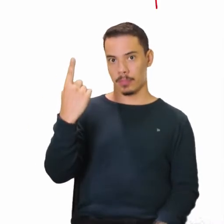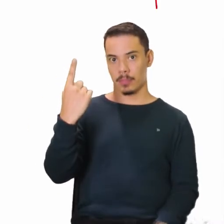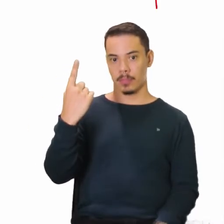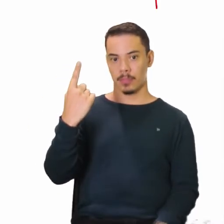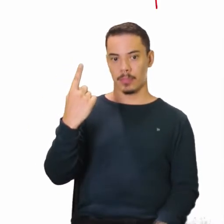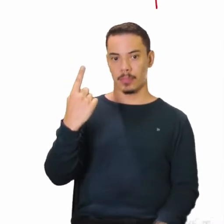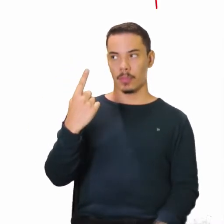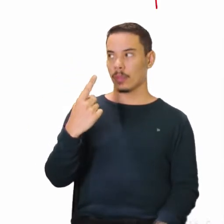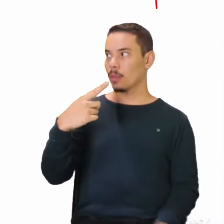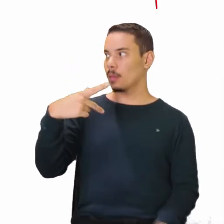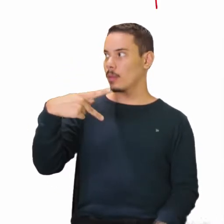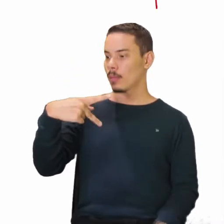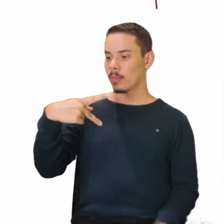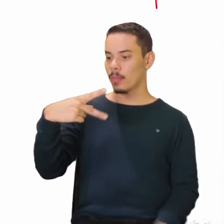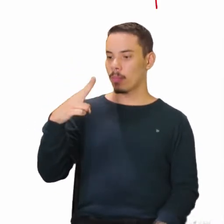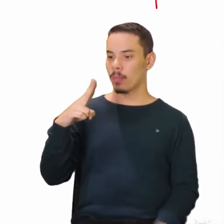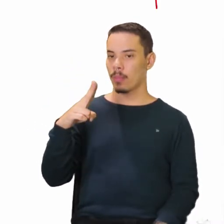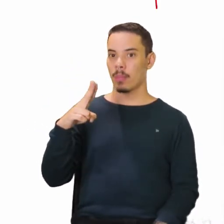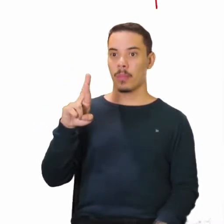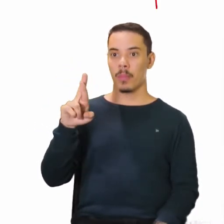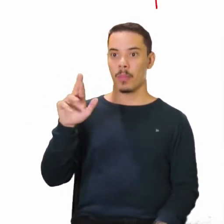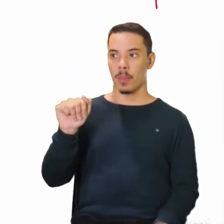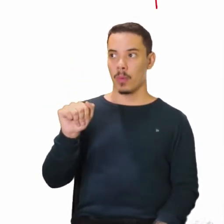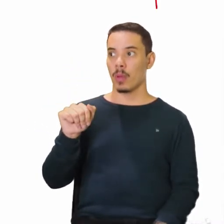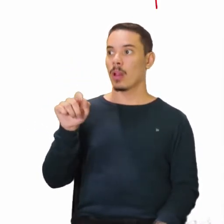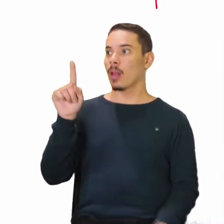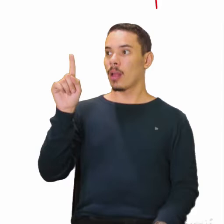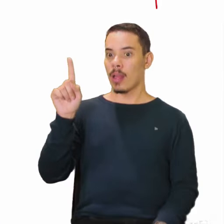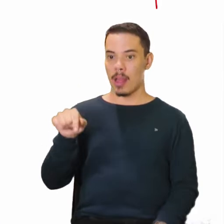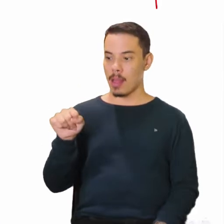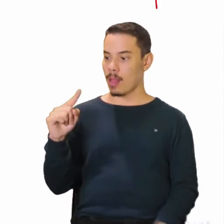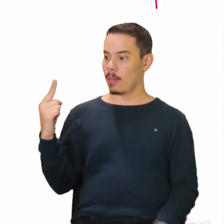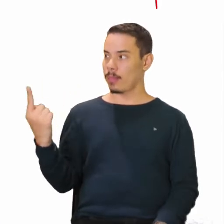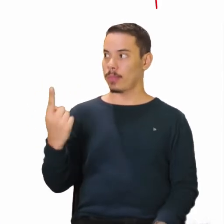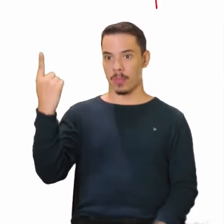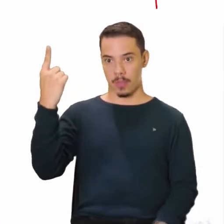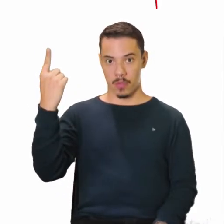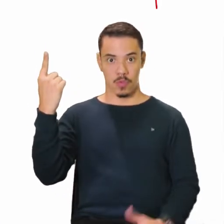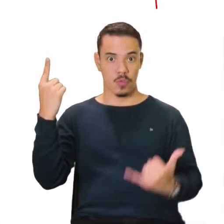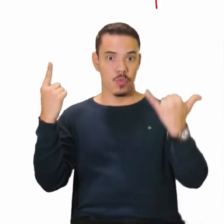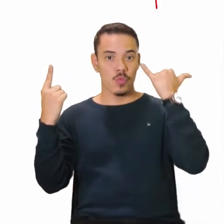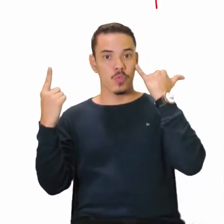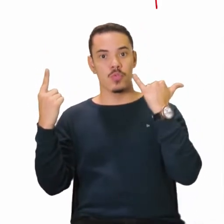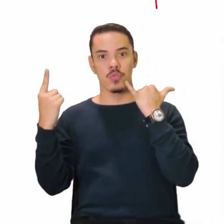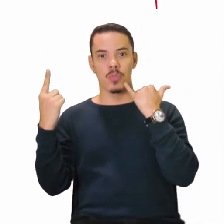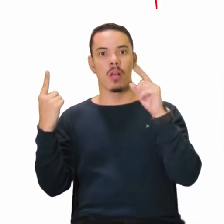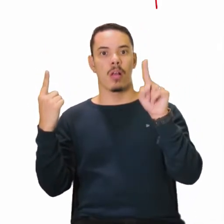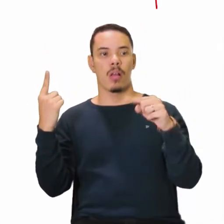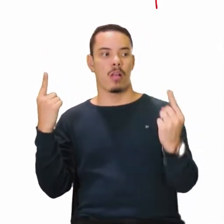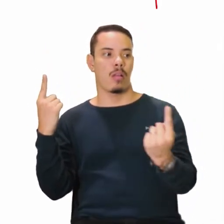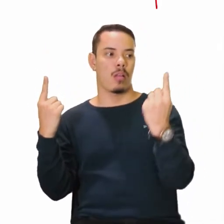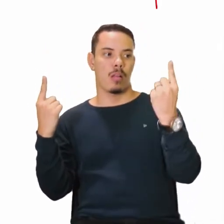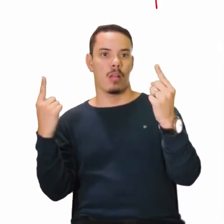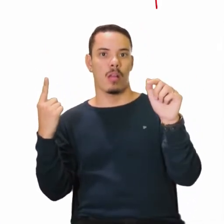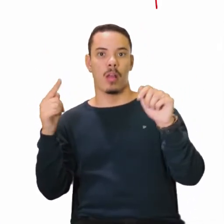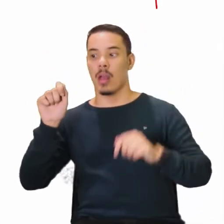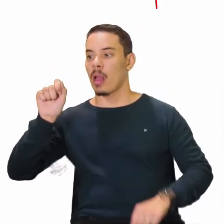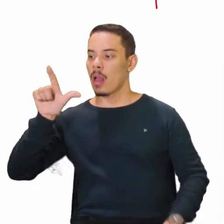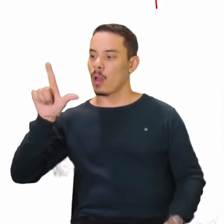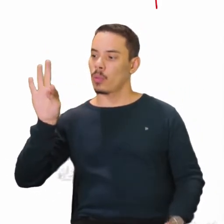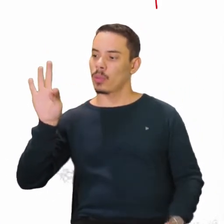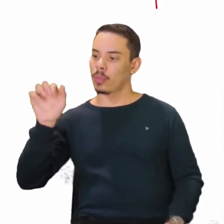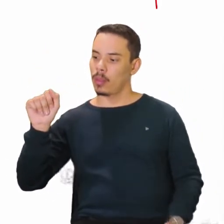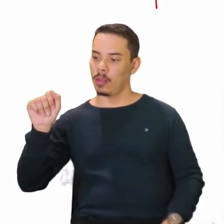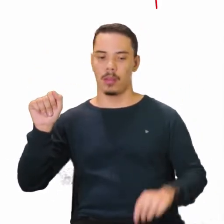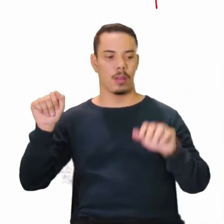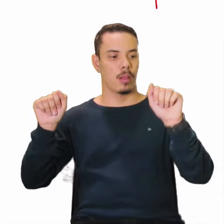Pura é alta. João é alto. Olha